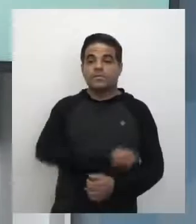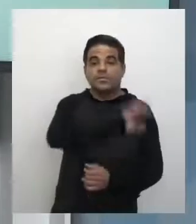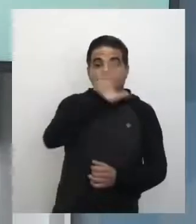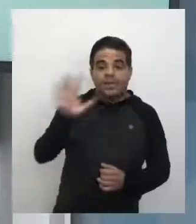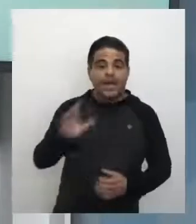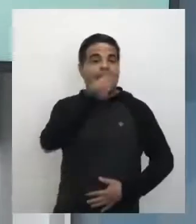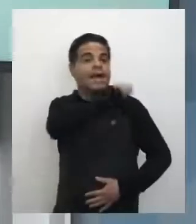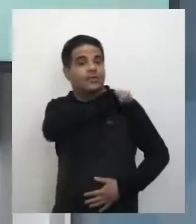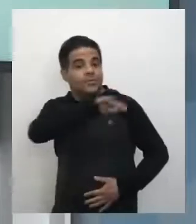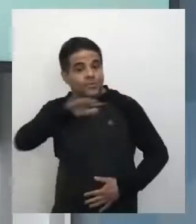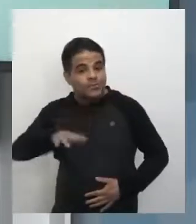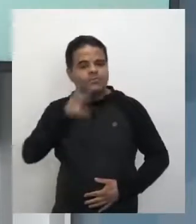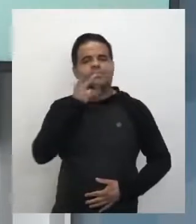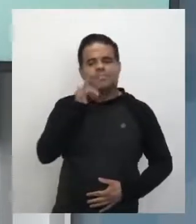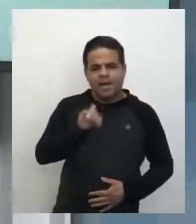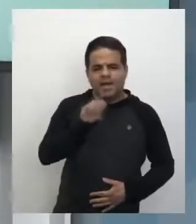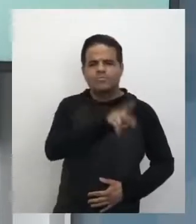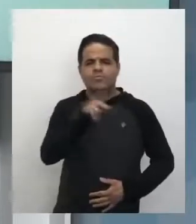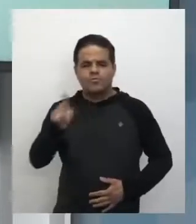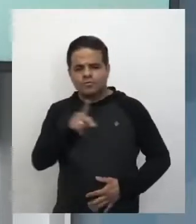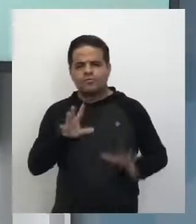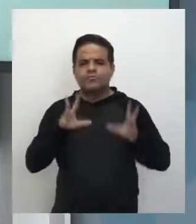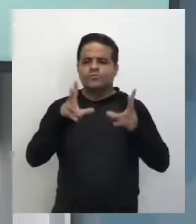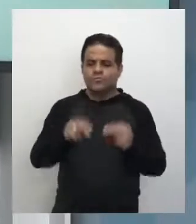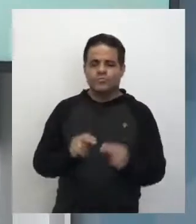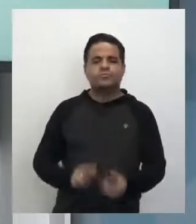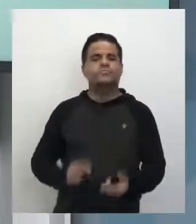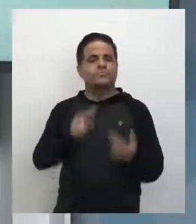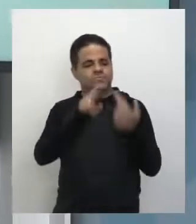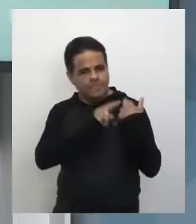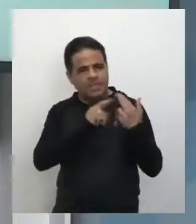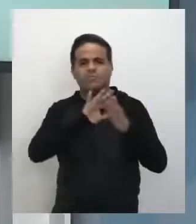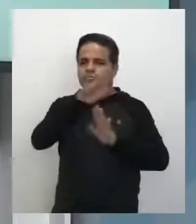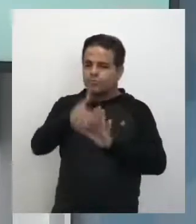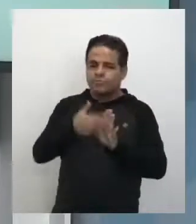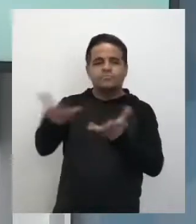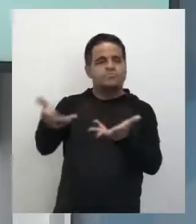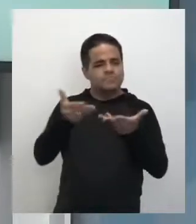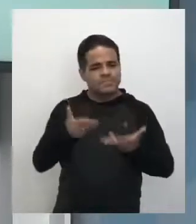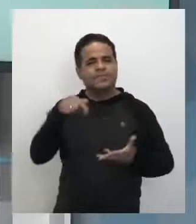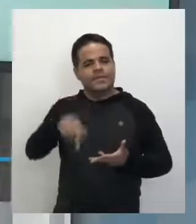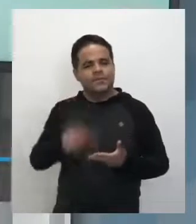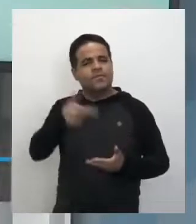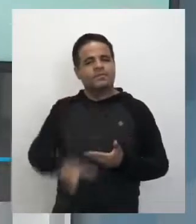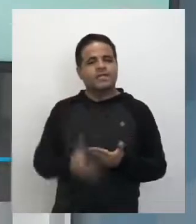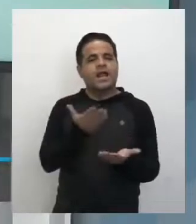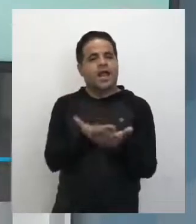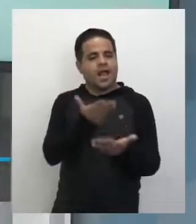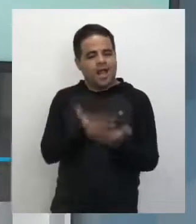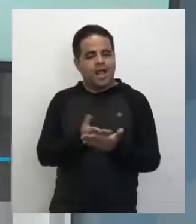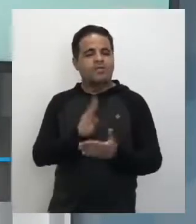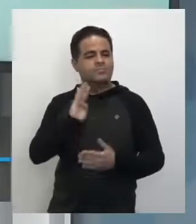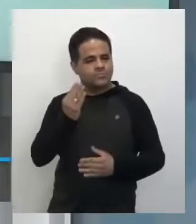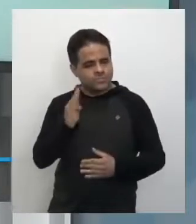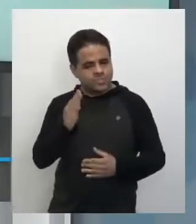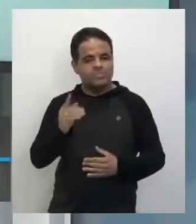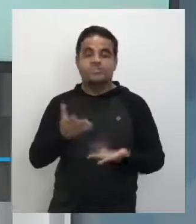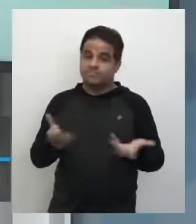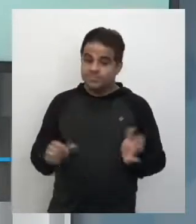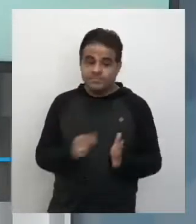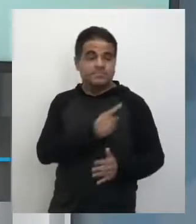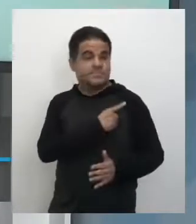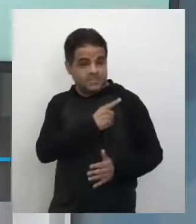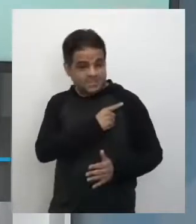Olá, alunos, pais, professores, responsáveis, sejam todos muito bem-vindos a mais uma aula de Biologia da